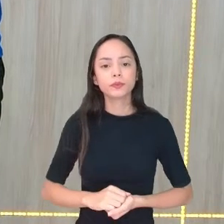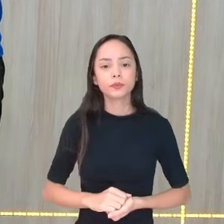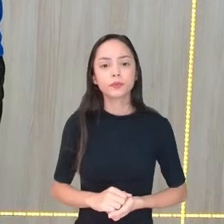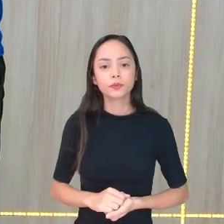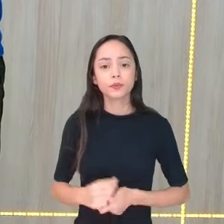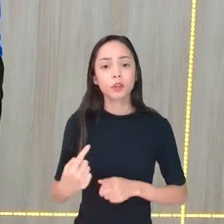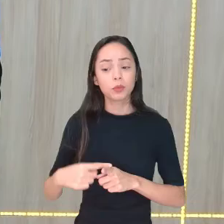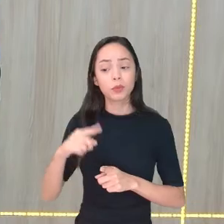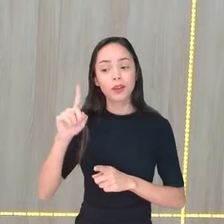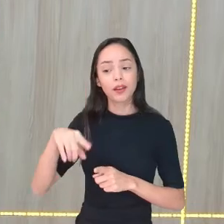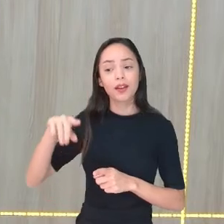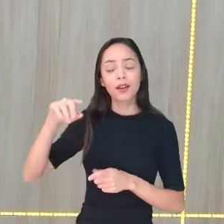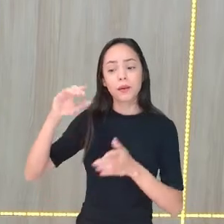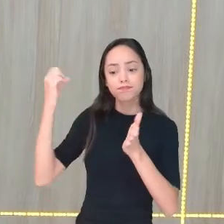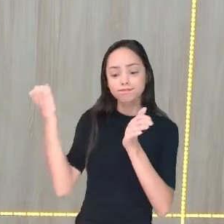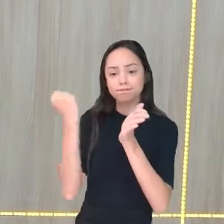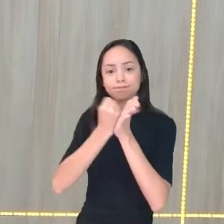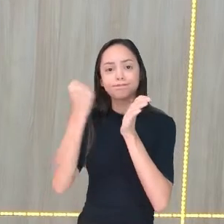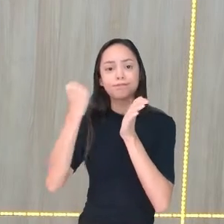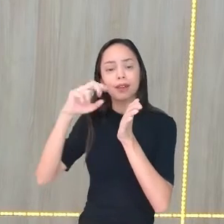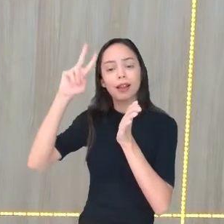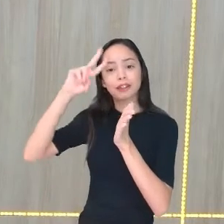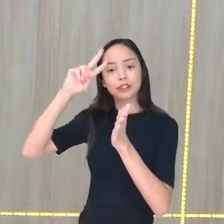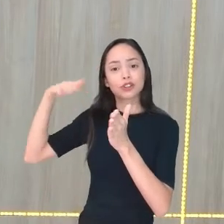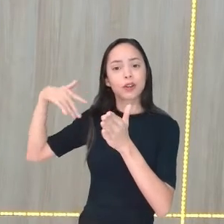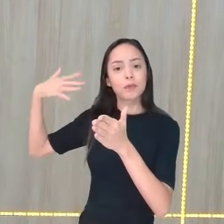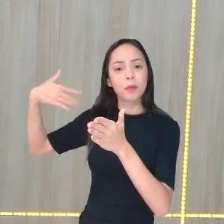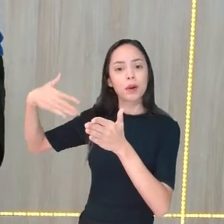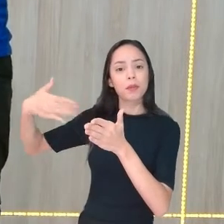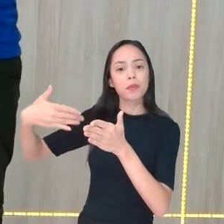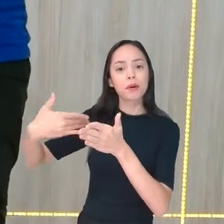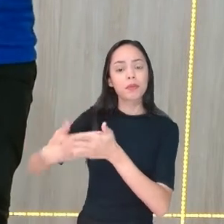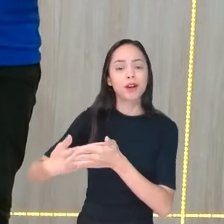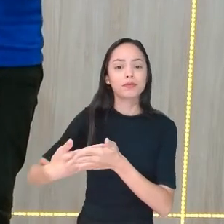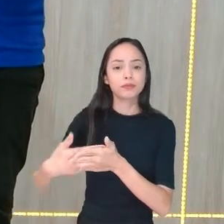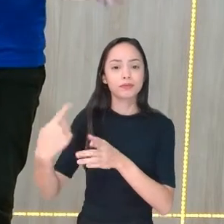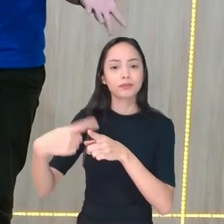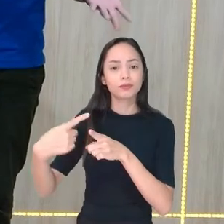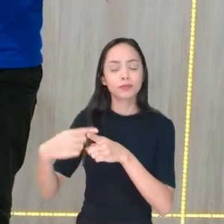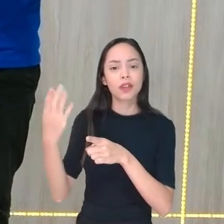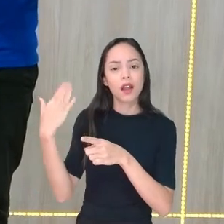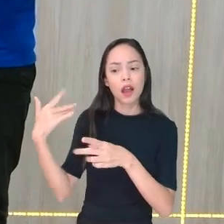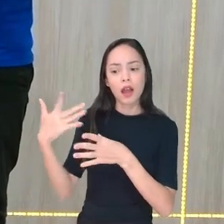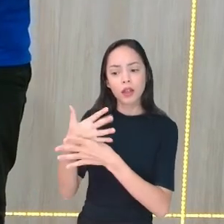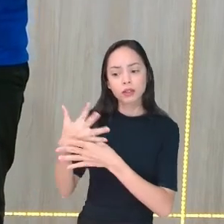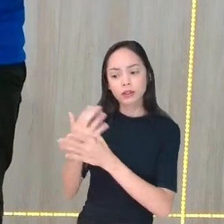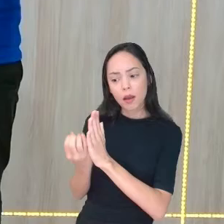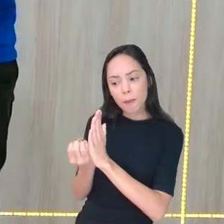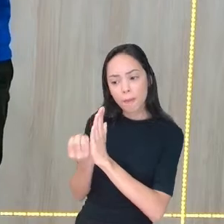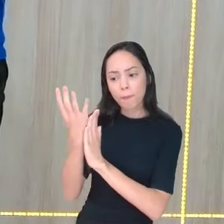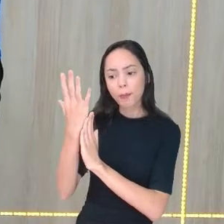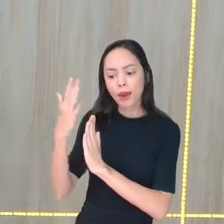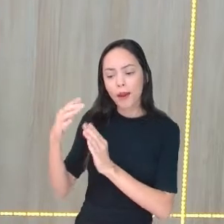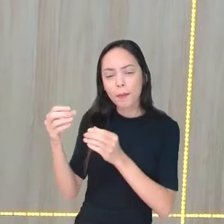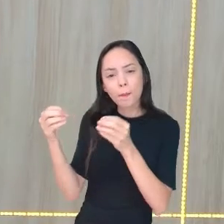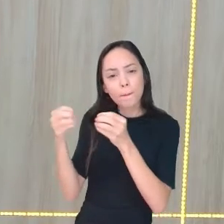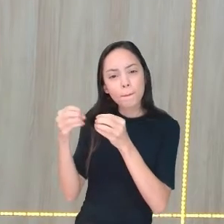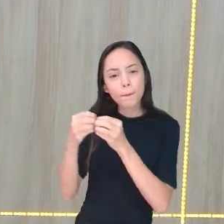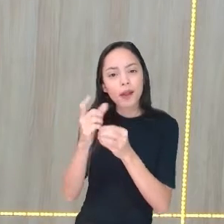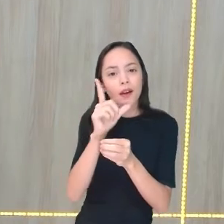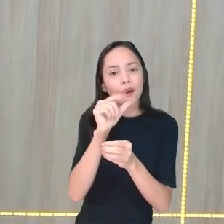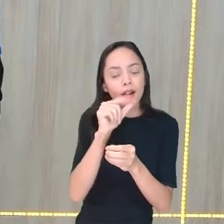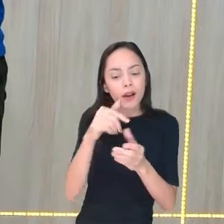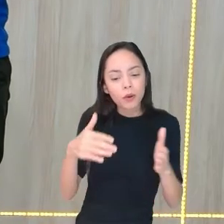É histórico, né? Grandes civilizações sempre se desenvolveram próximos da água, né? Então, você tem nossas